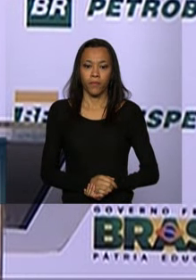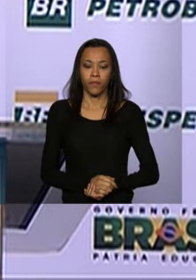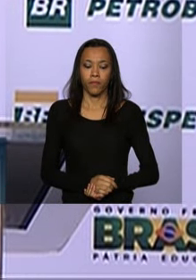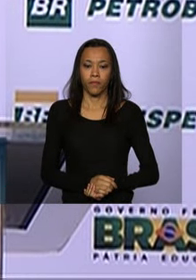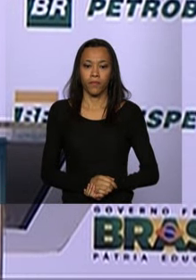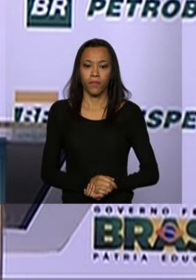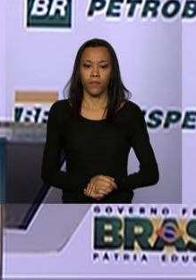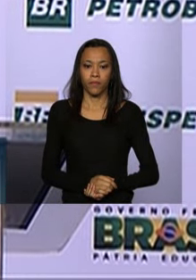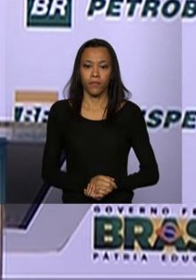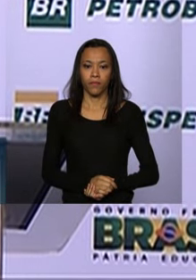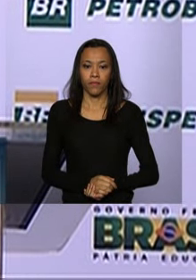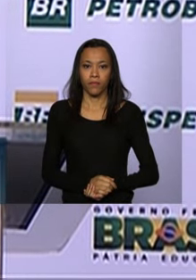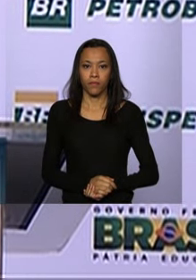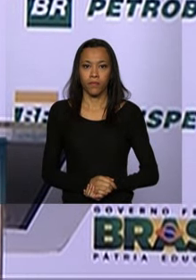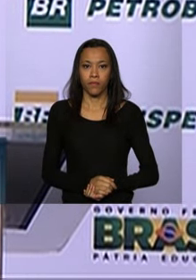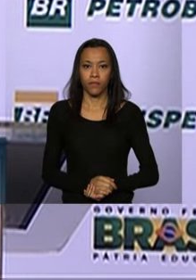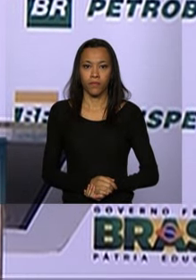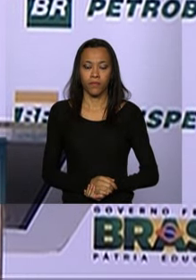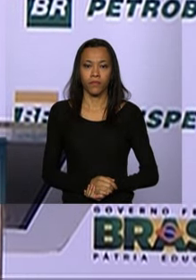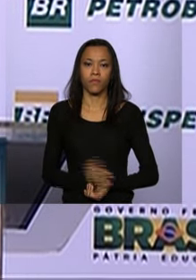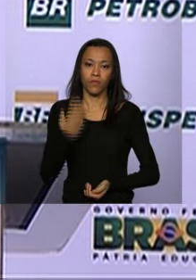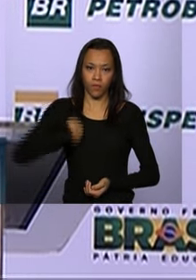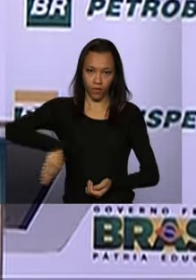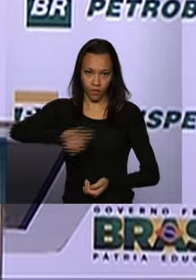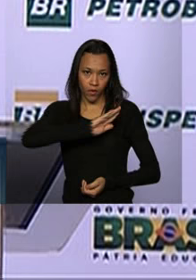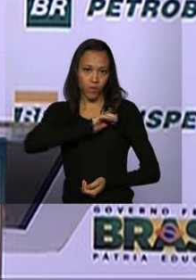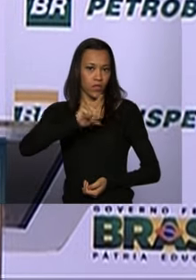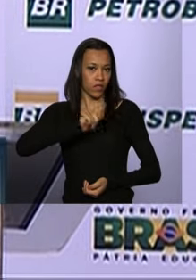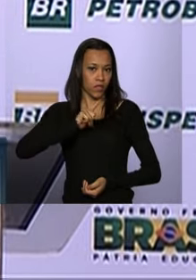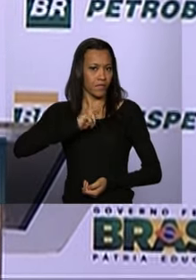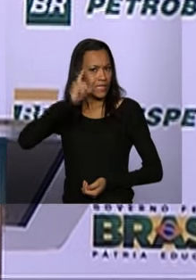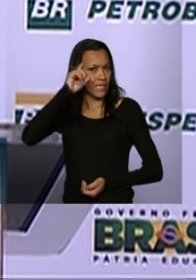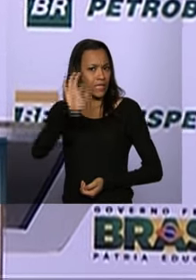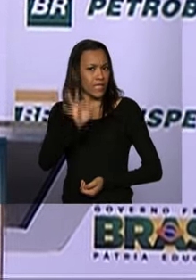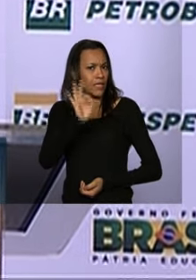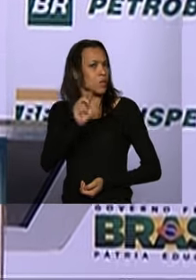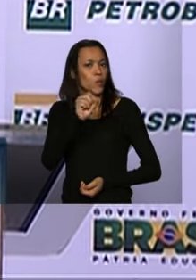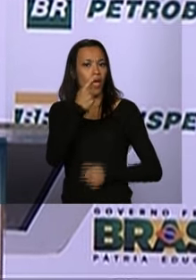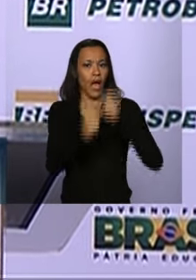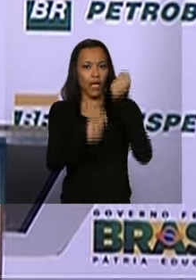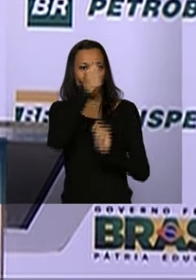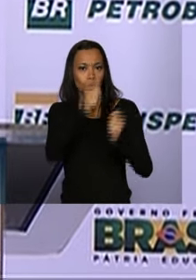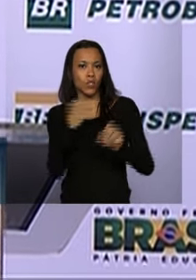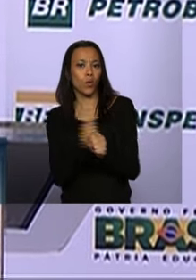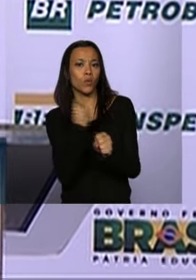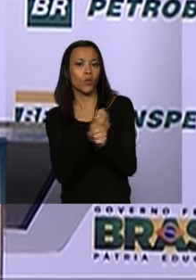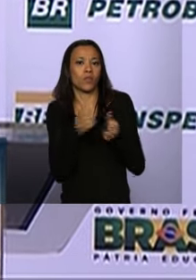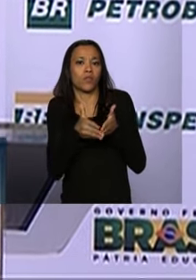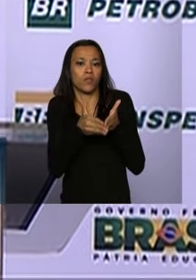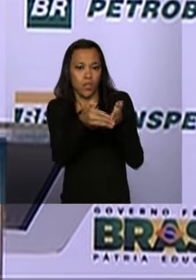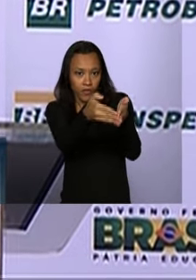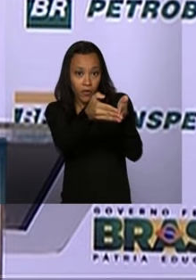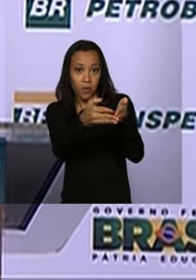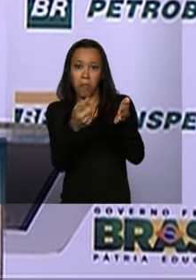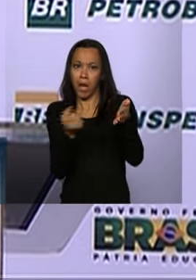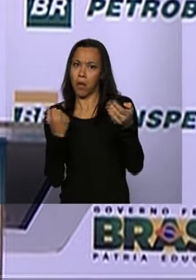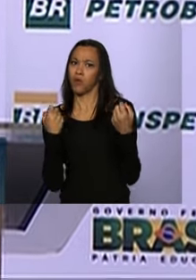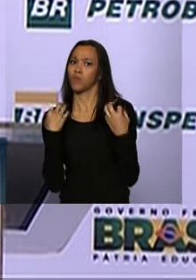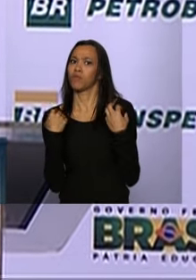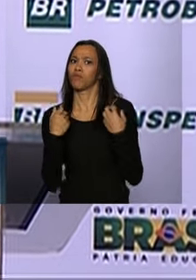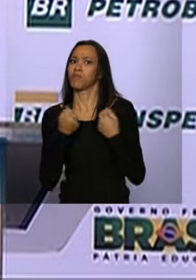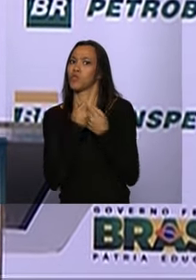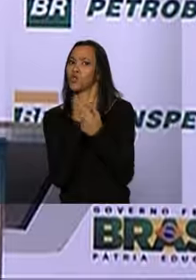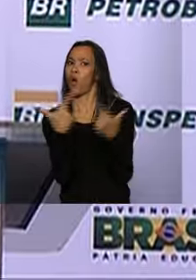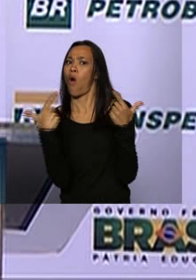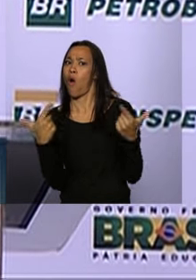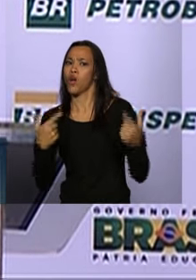Temos a certeza que a indústria naval para ser forte e competitiva é